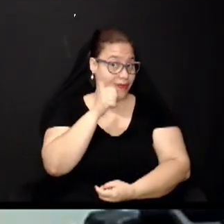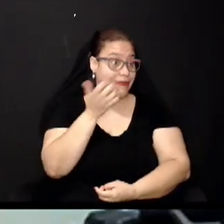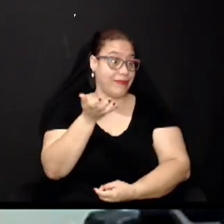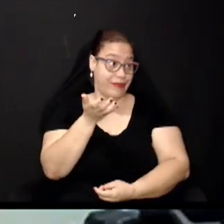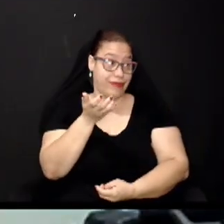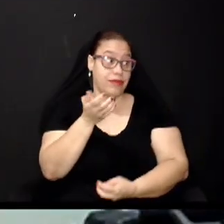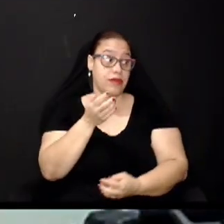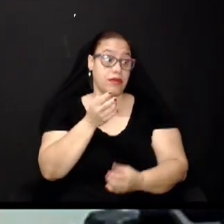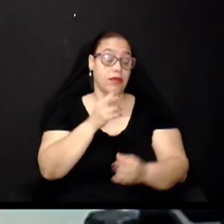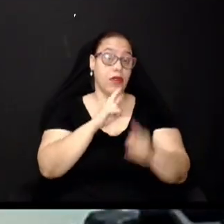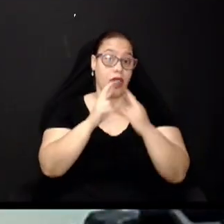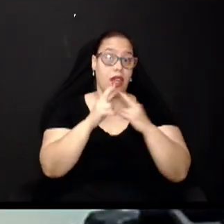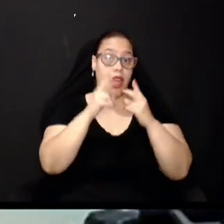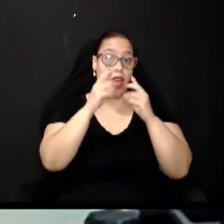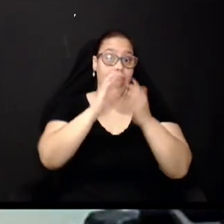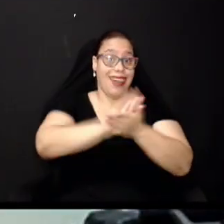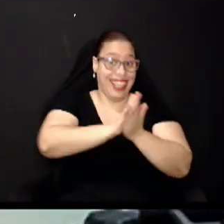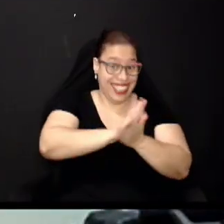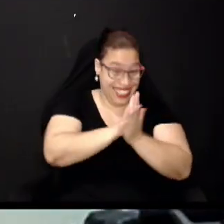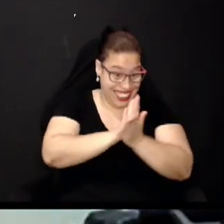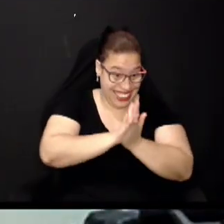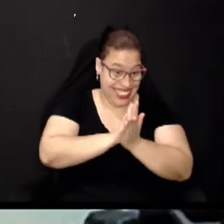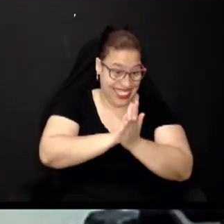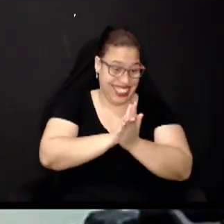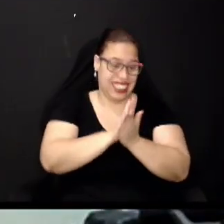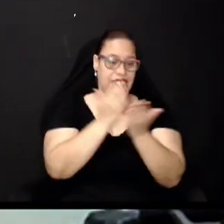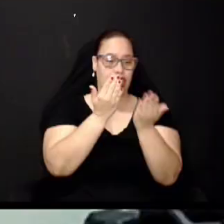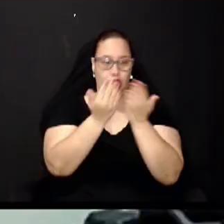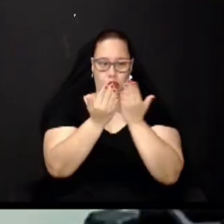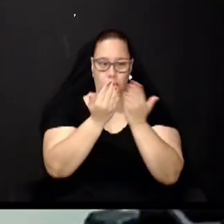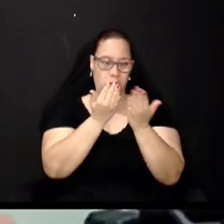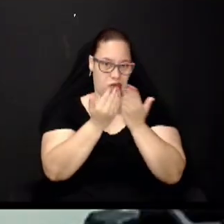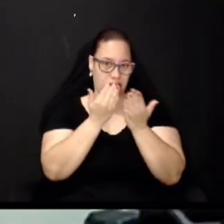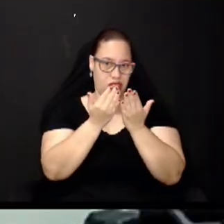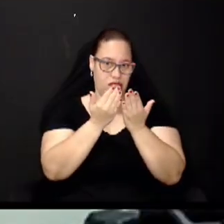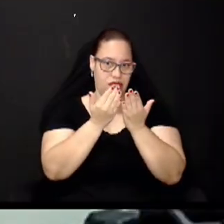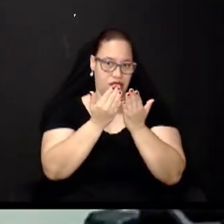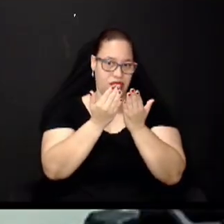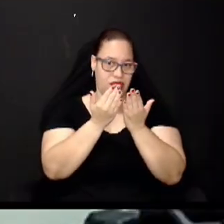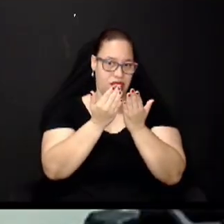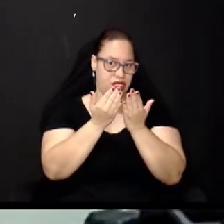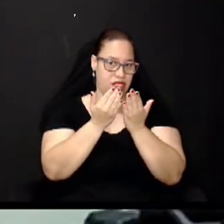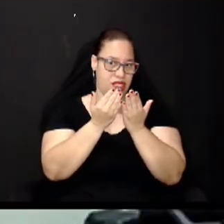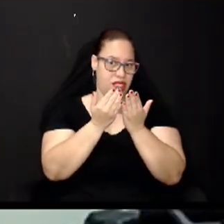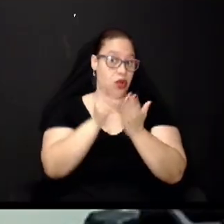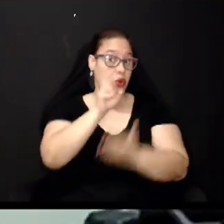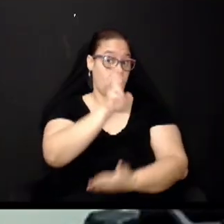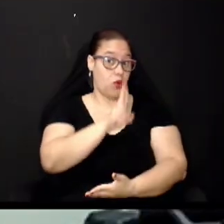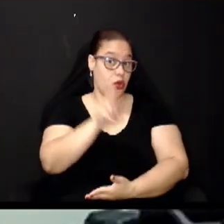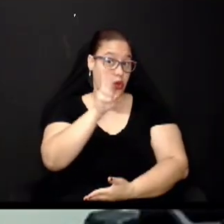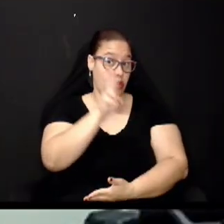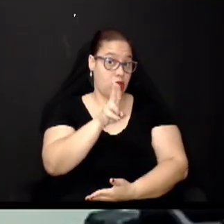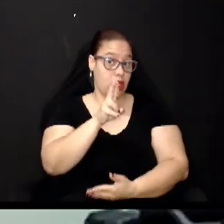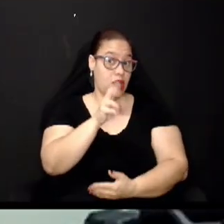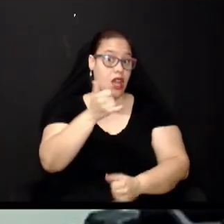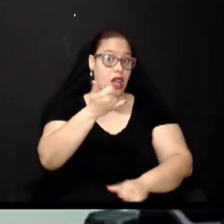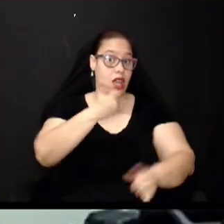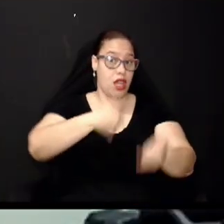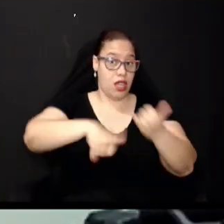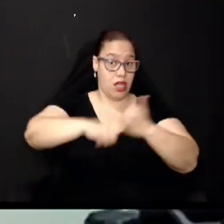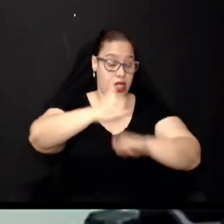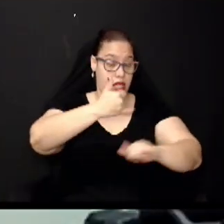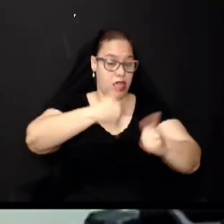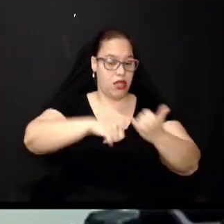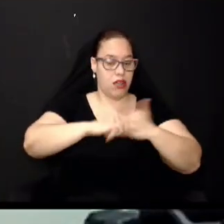abusivo, a gente compara a nível de a gente usar uma substância química, então a mulher ela fica